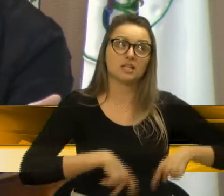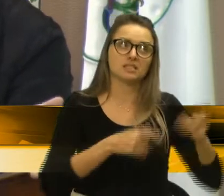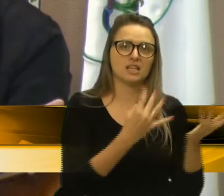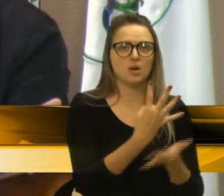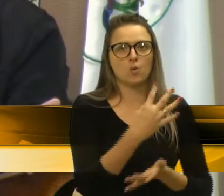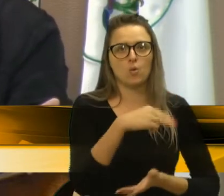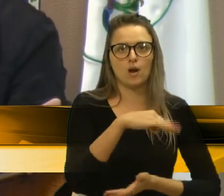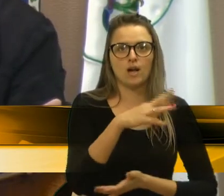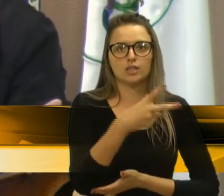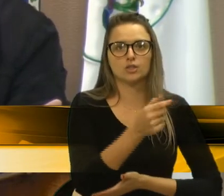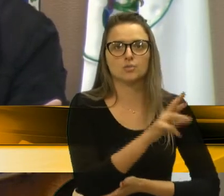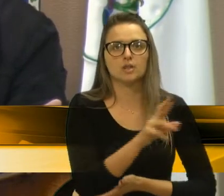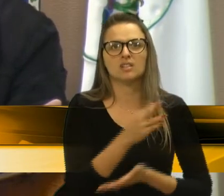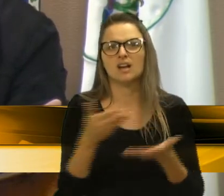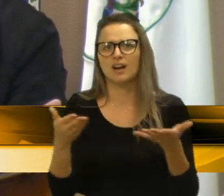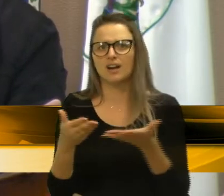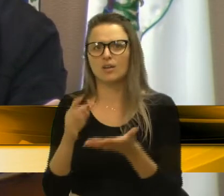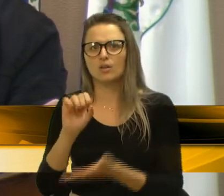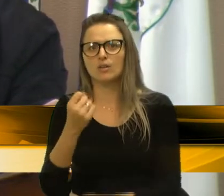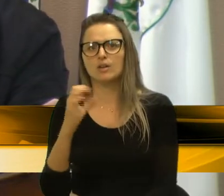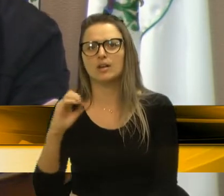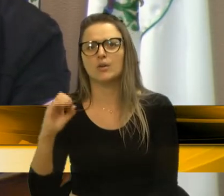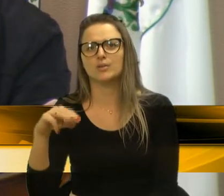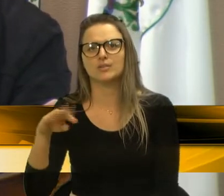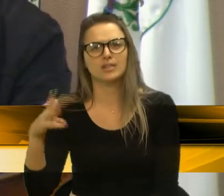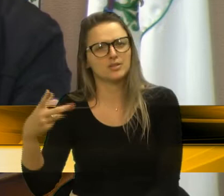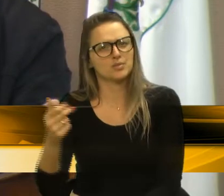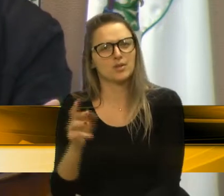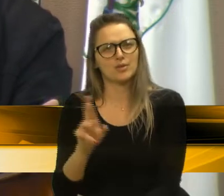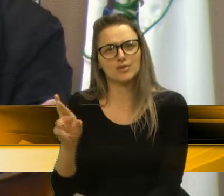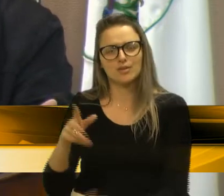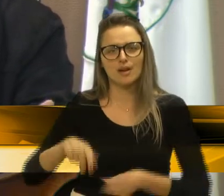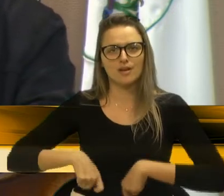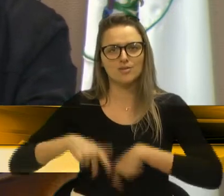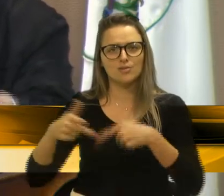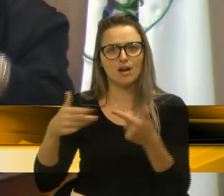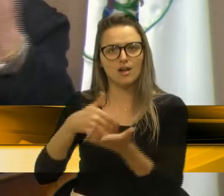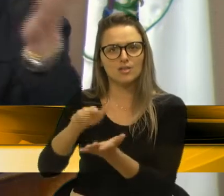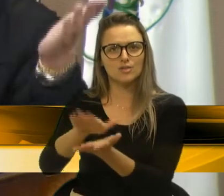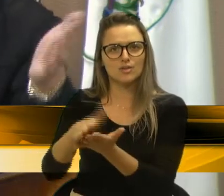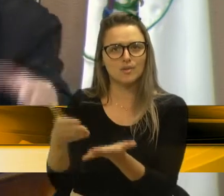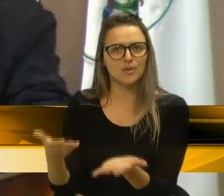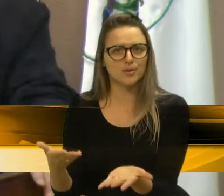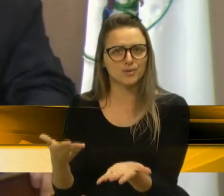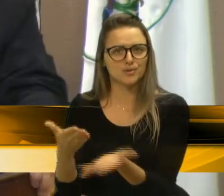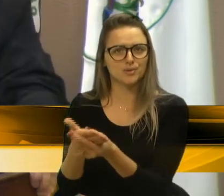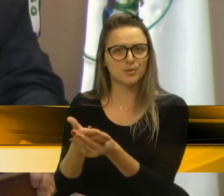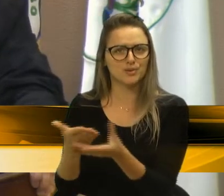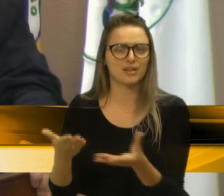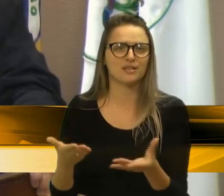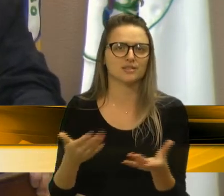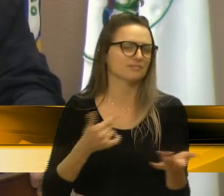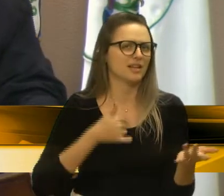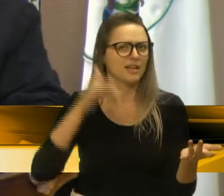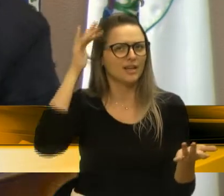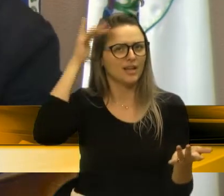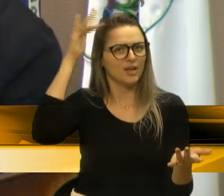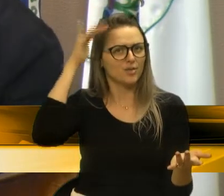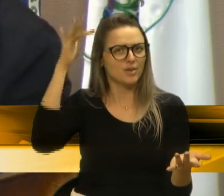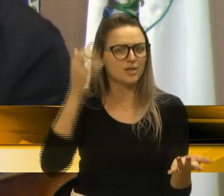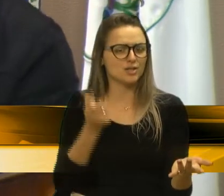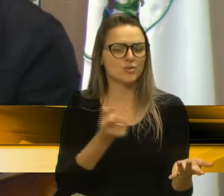se transforma numa ação de 800 milhões. Né? E, ao final disso, eu imagino quanto vai ser